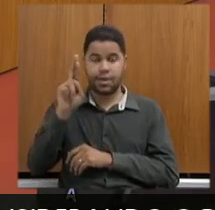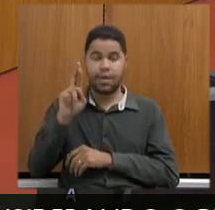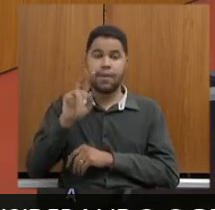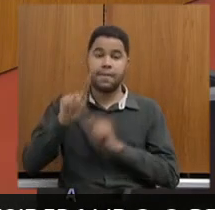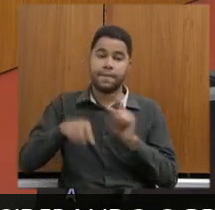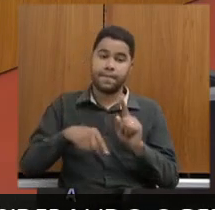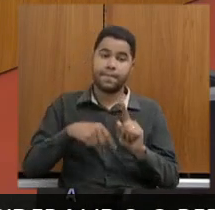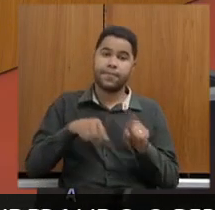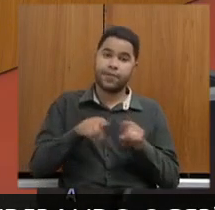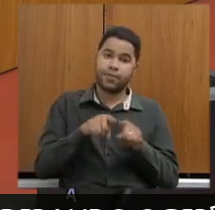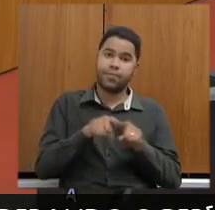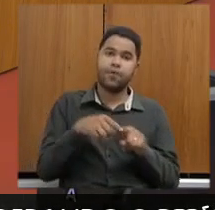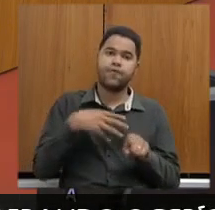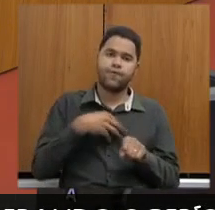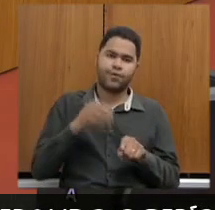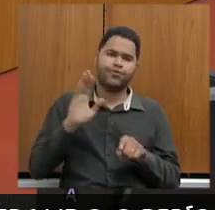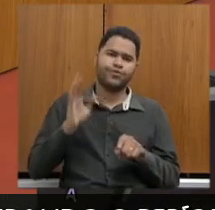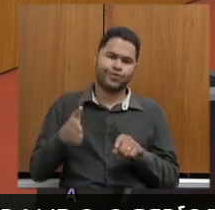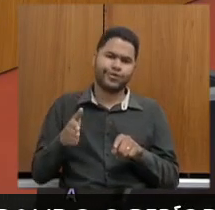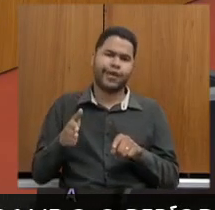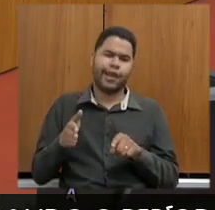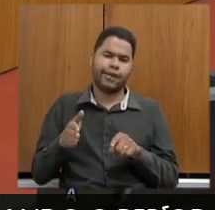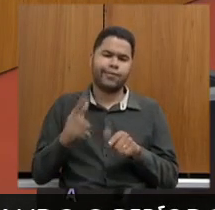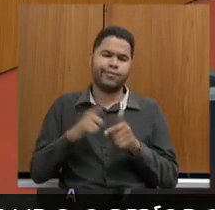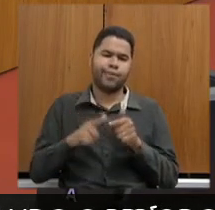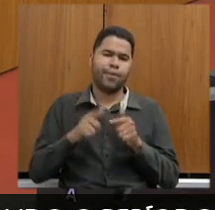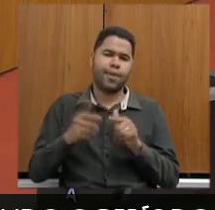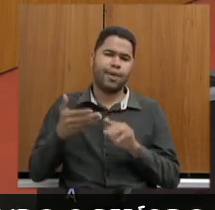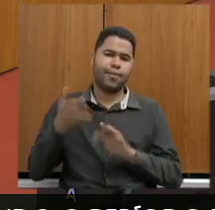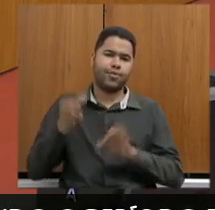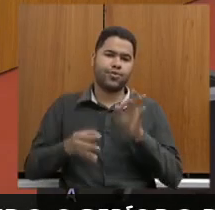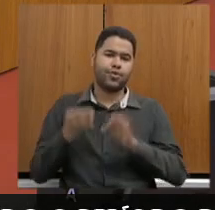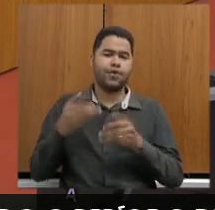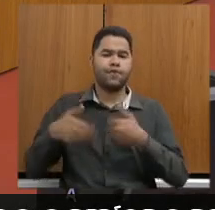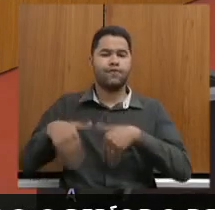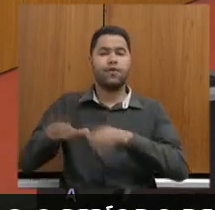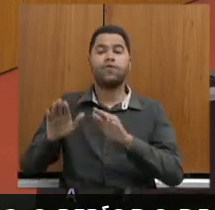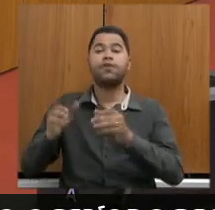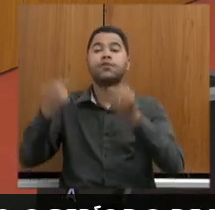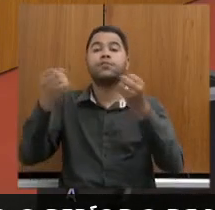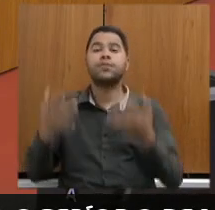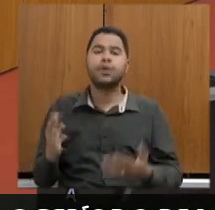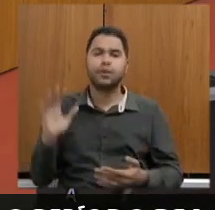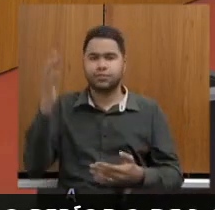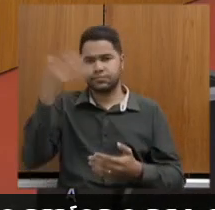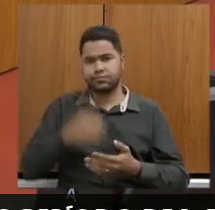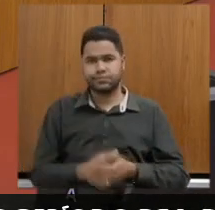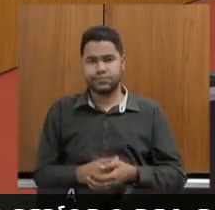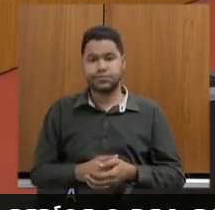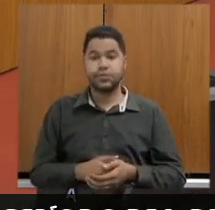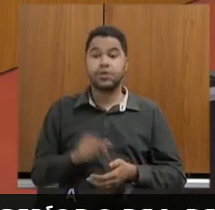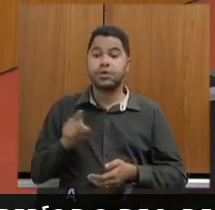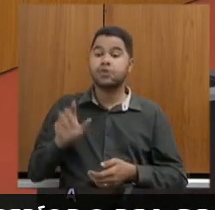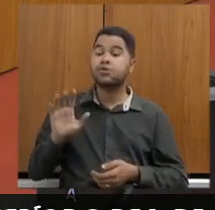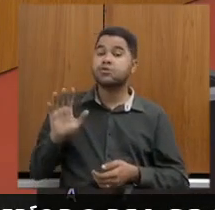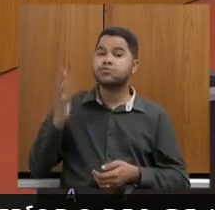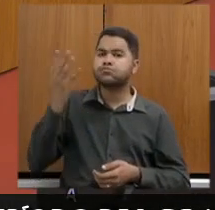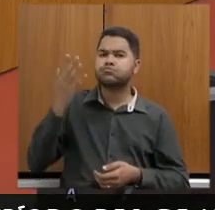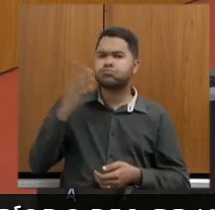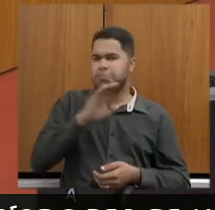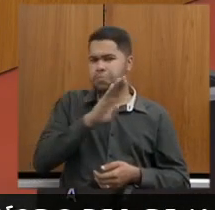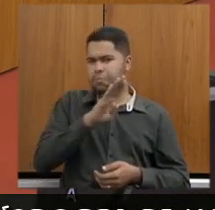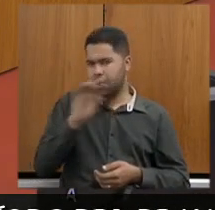mais um filho dela também tinha passagem pela justiça a delegacia de homicídios para explicar a situação Sargento além dessa ocorrência